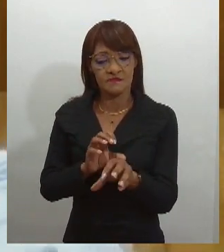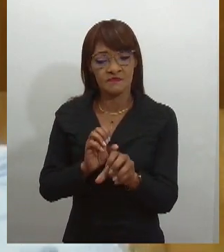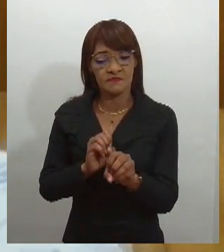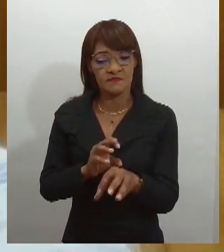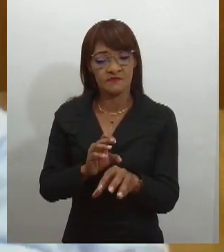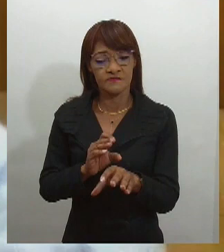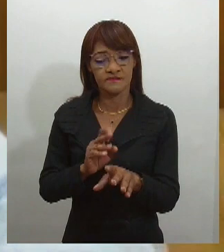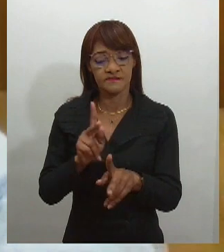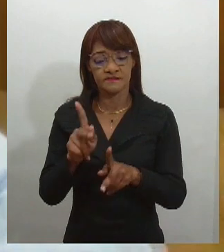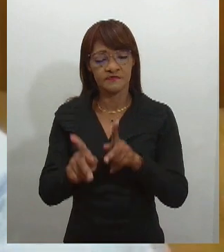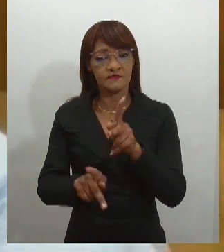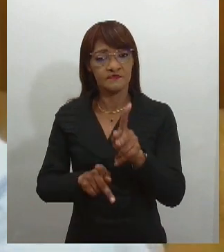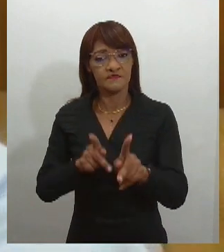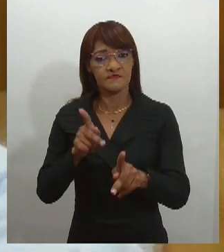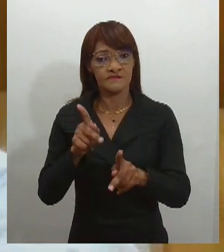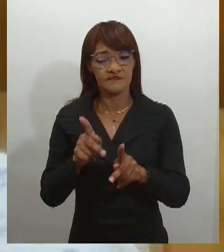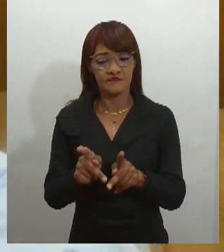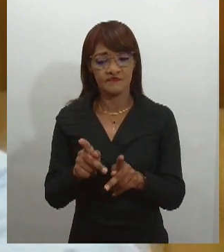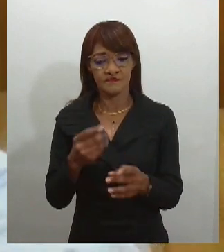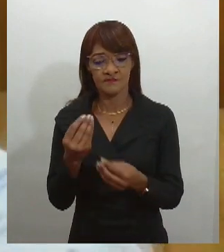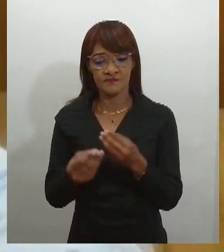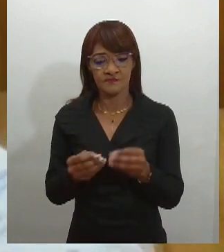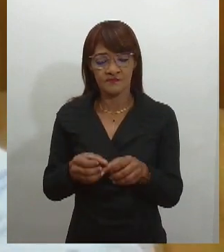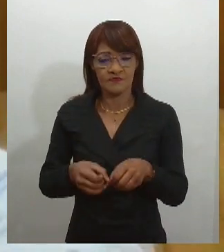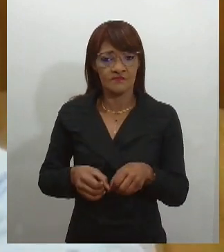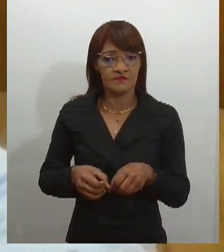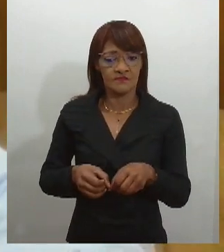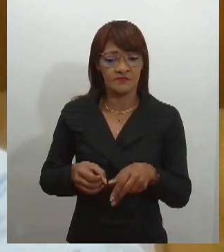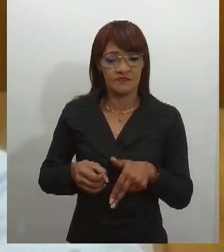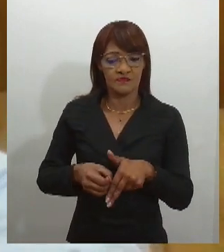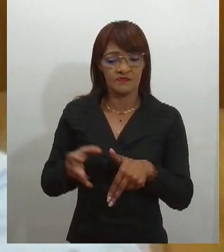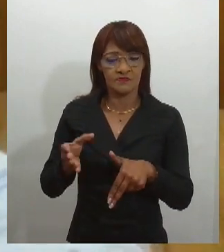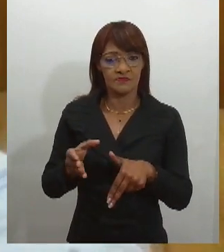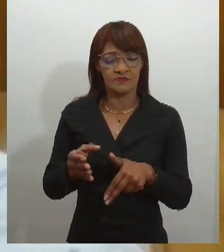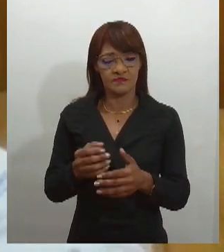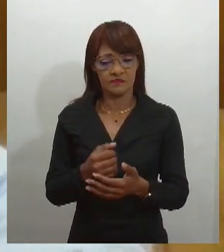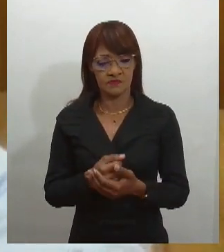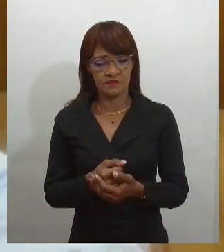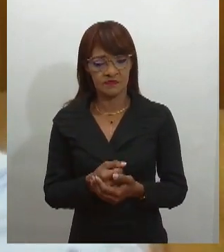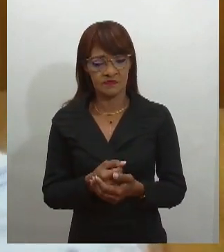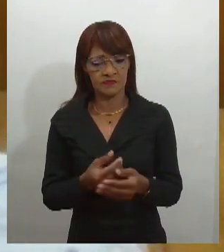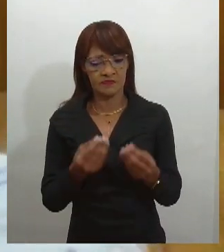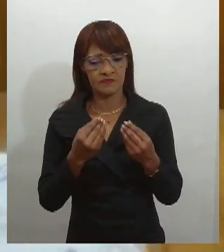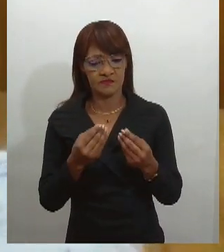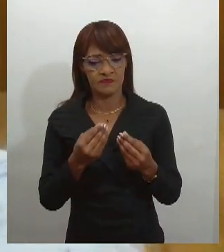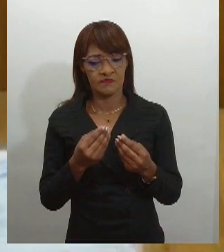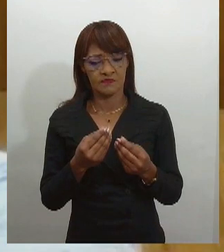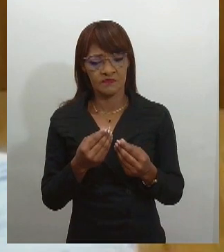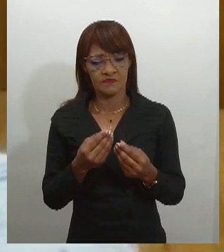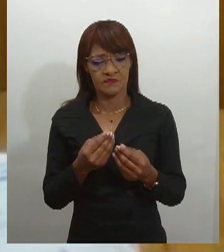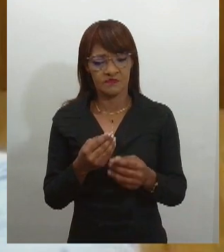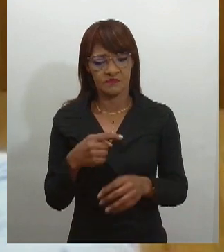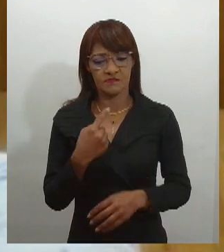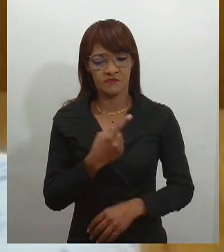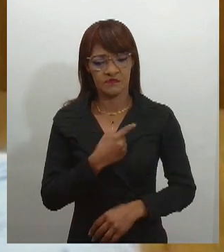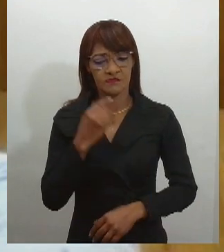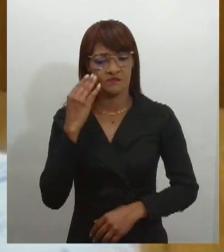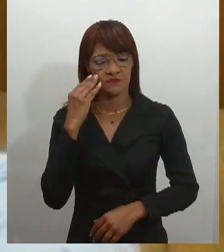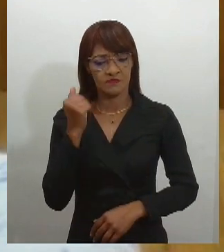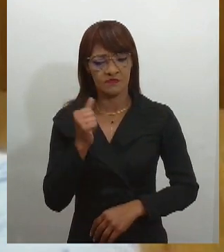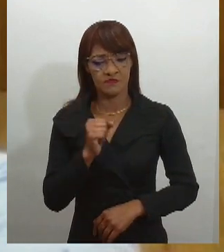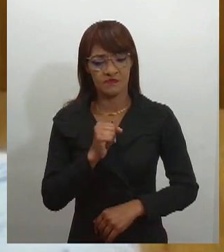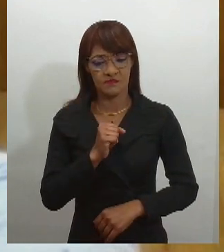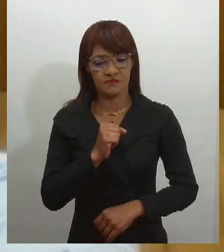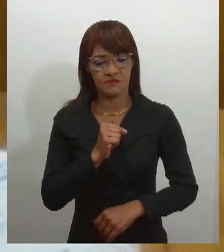Até porque, como é que uma pessoa recebendo um auxílio, que sabemos disso, que está muito difícil em relação à